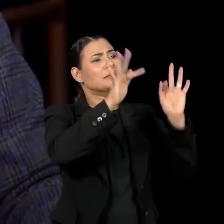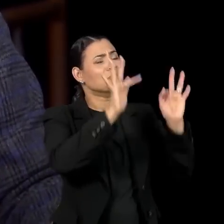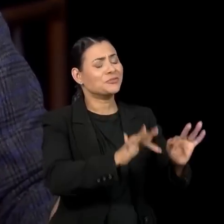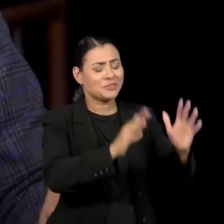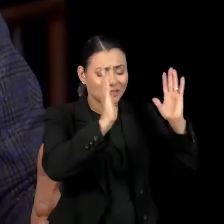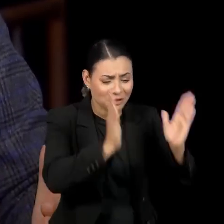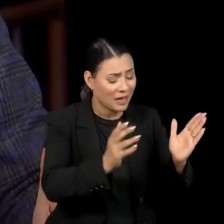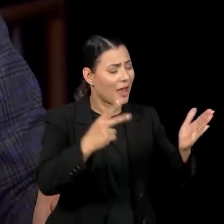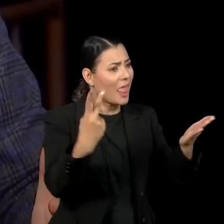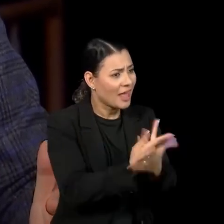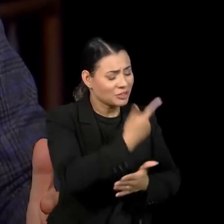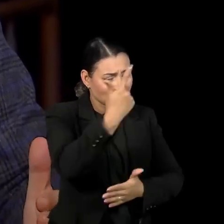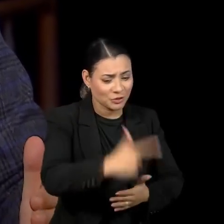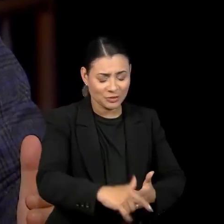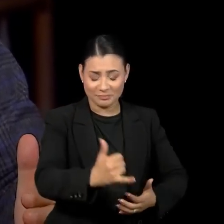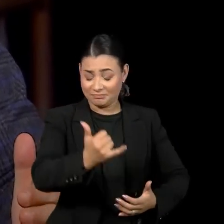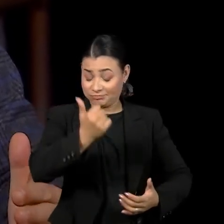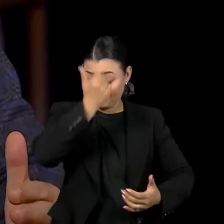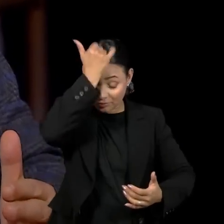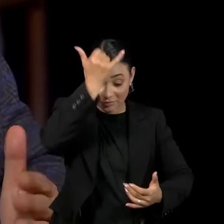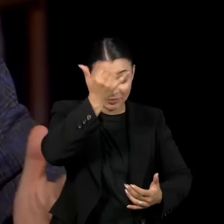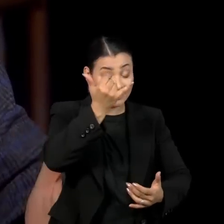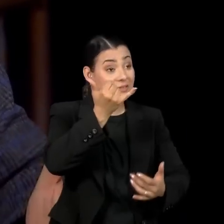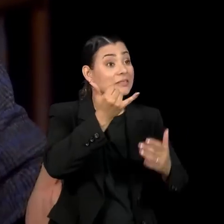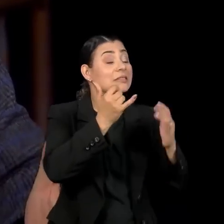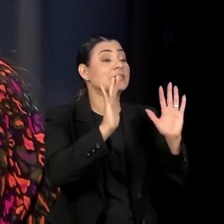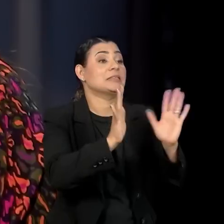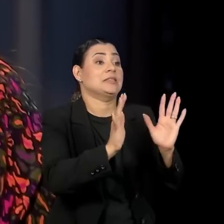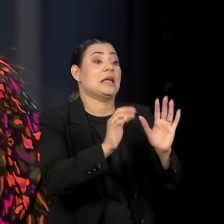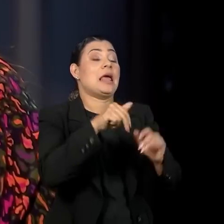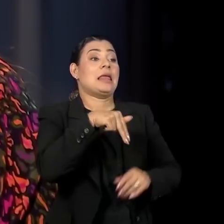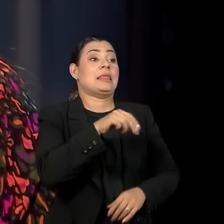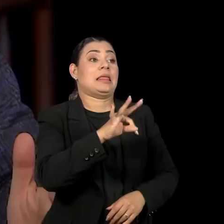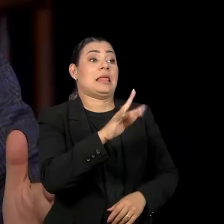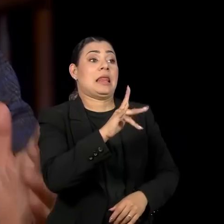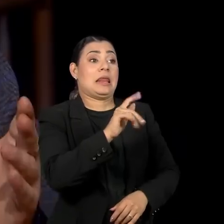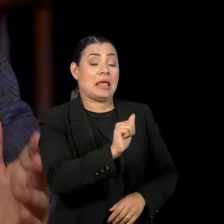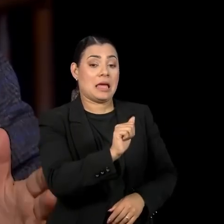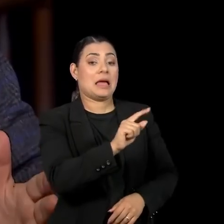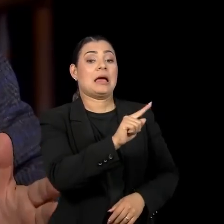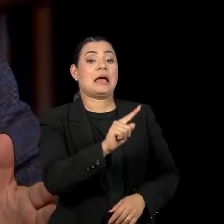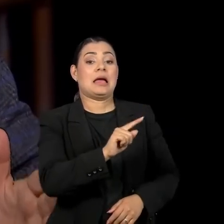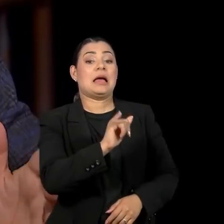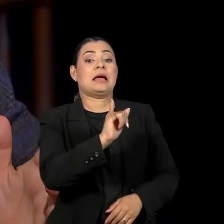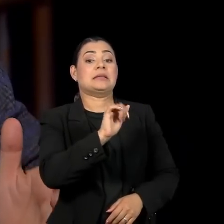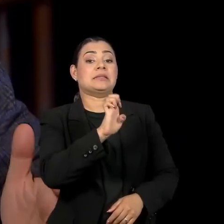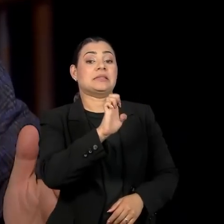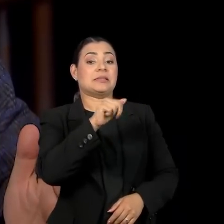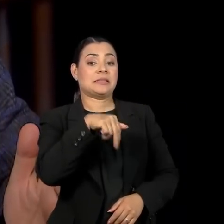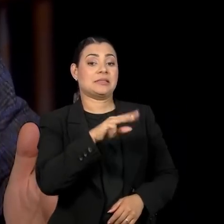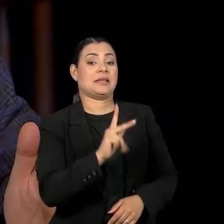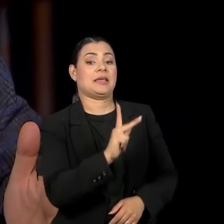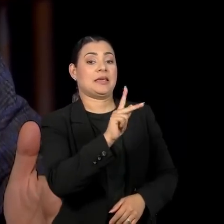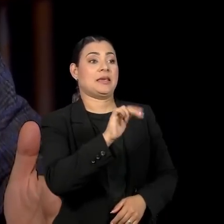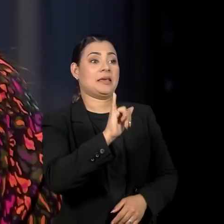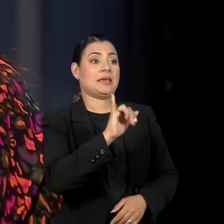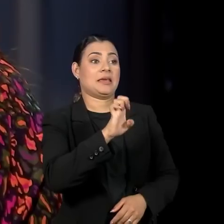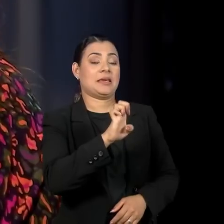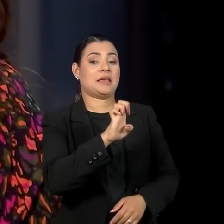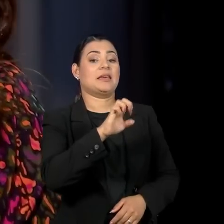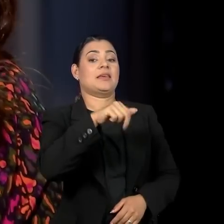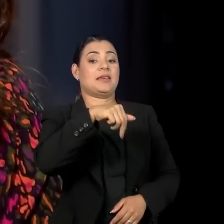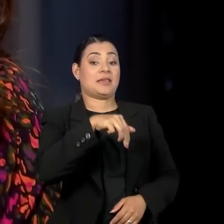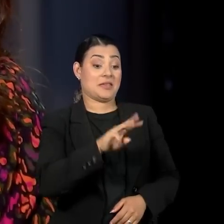lá. Natália Zinkiewicz, me diga, o que é o sexo?